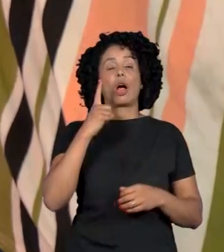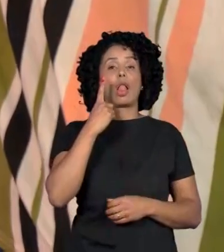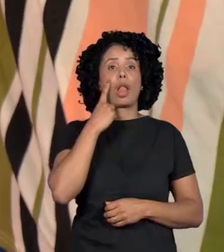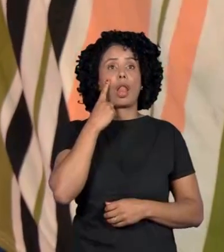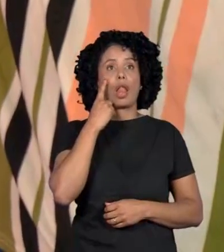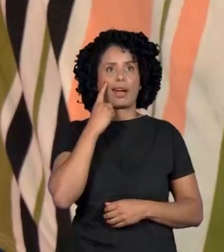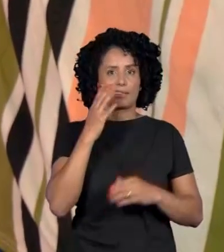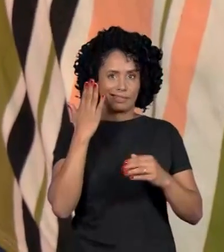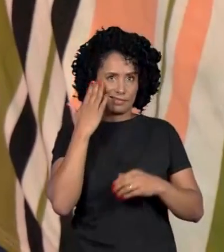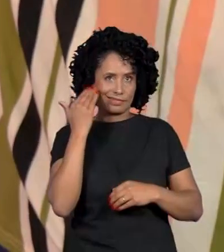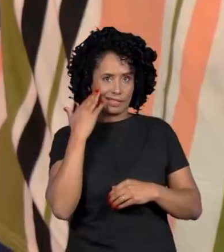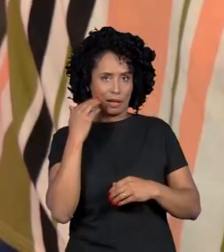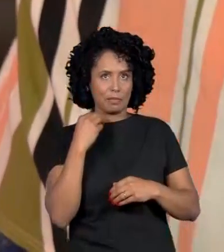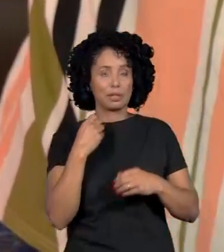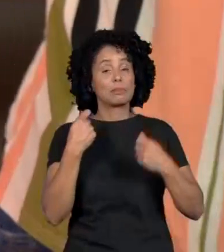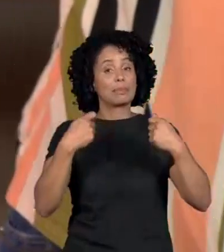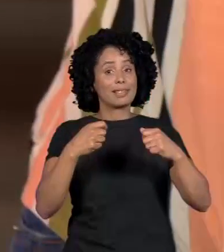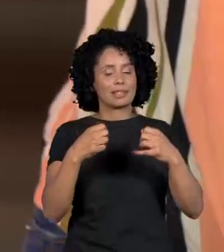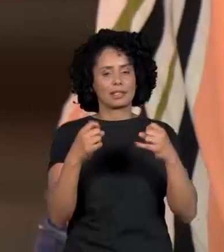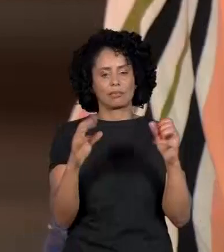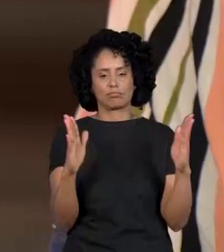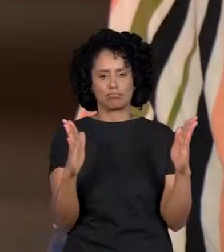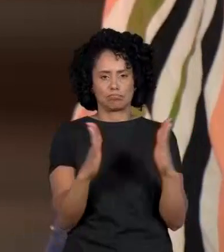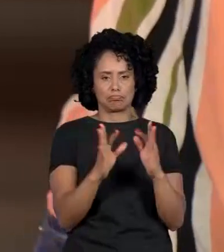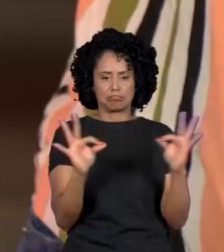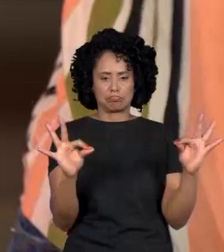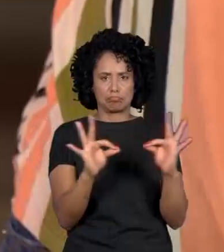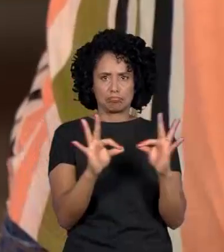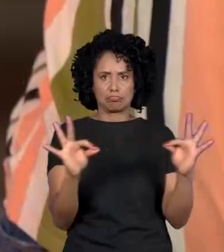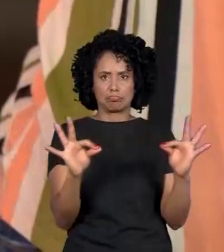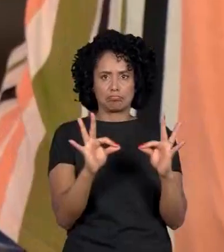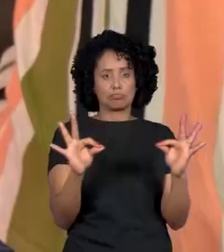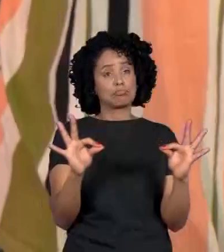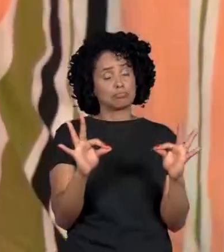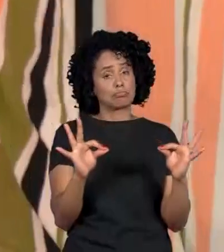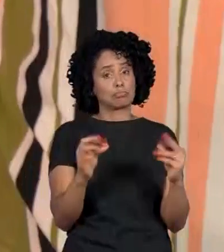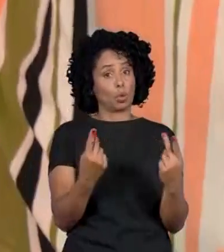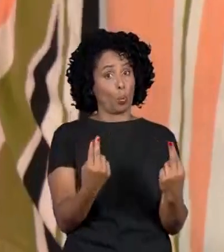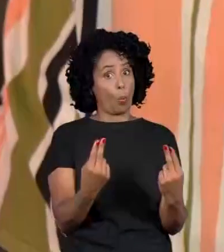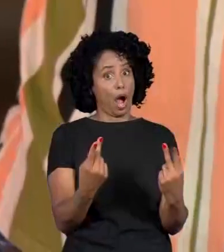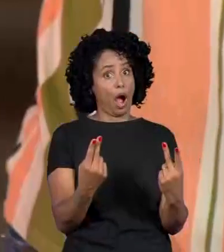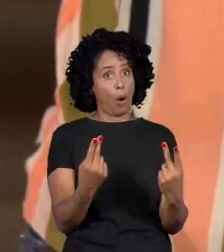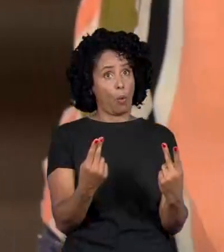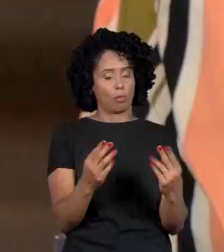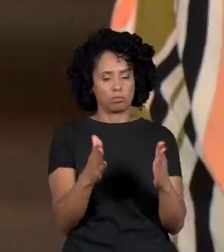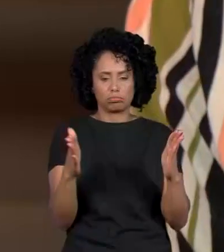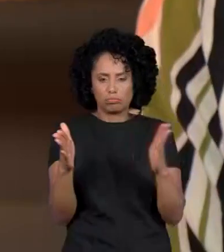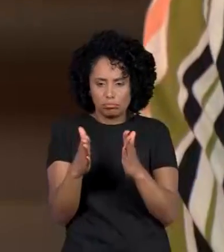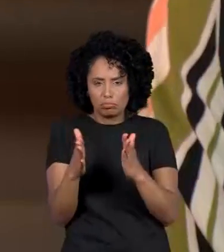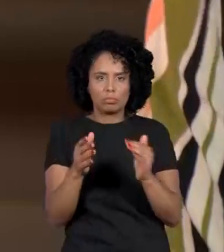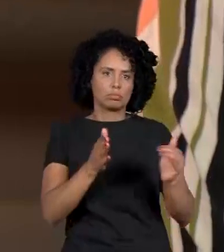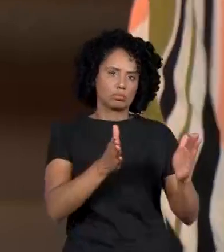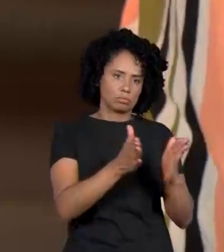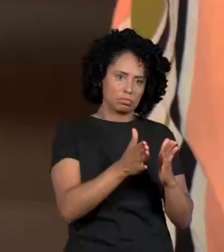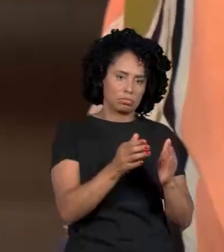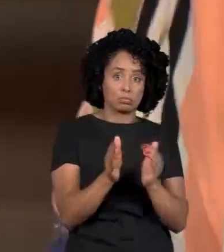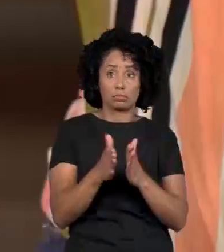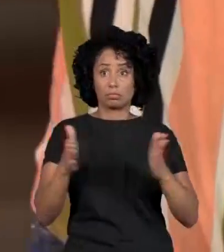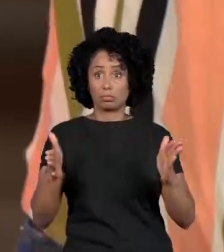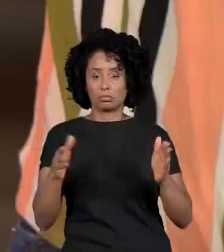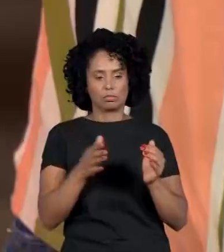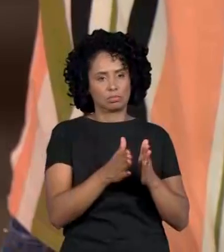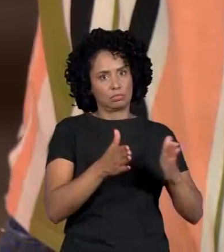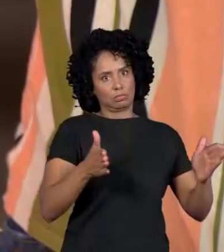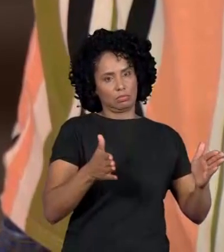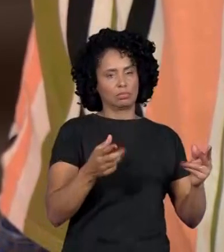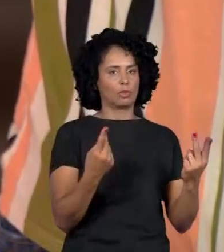distância do lado oposto, não é? Assim que a gente pode observar a simetria. Então, a distância de